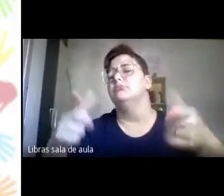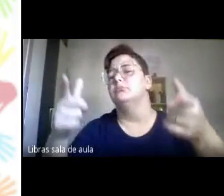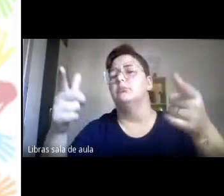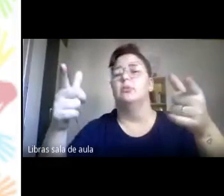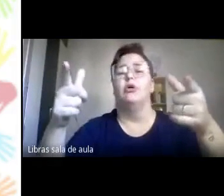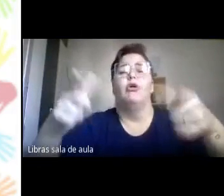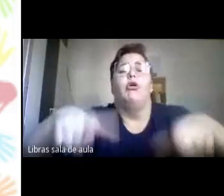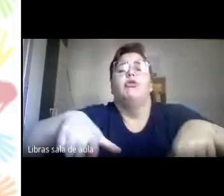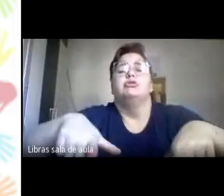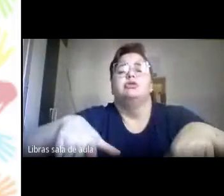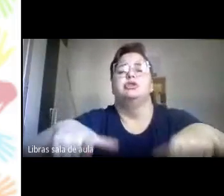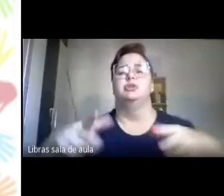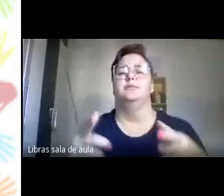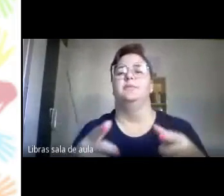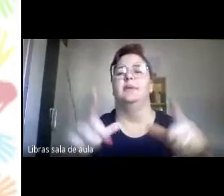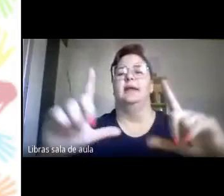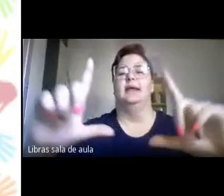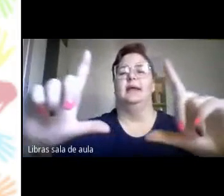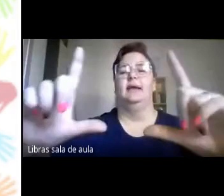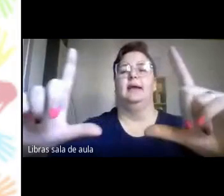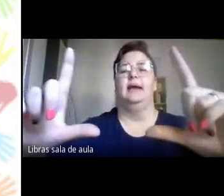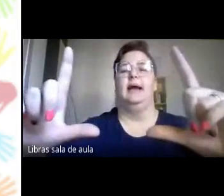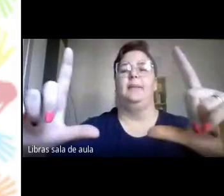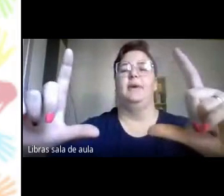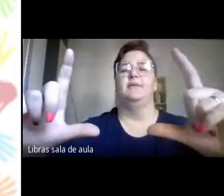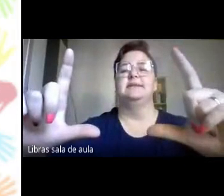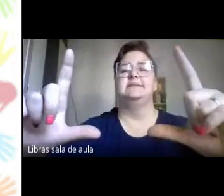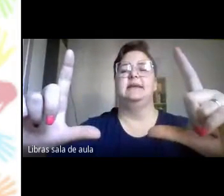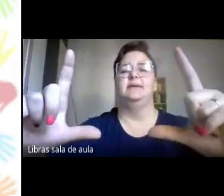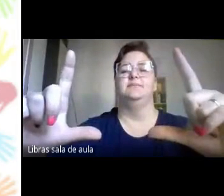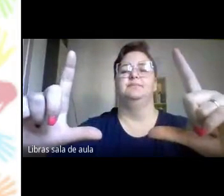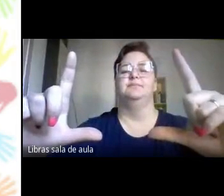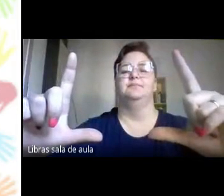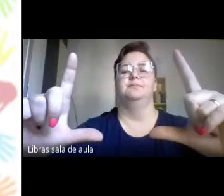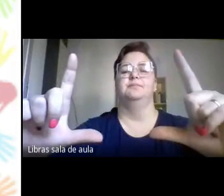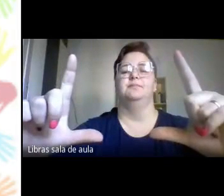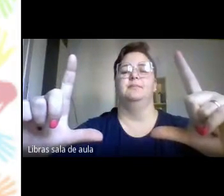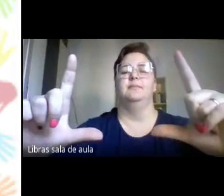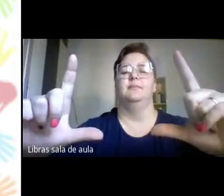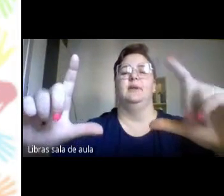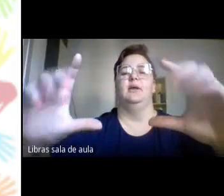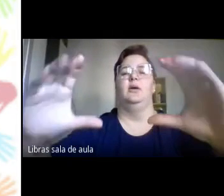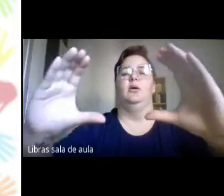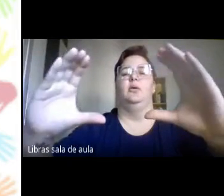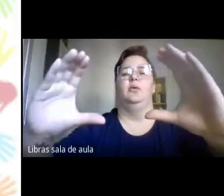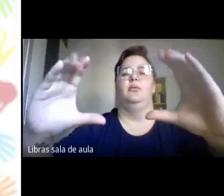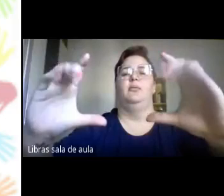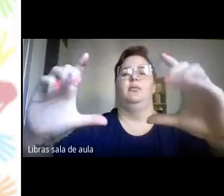Onde. Onde. A mão assim.